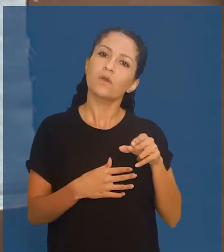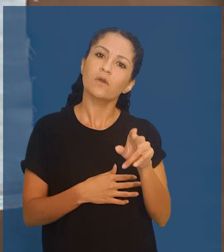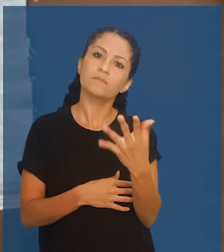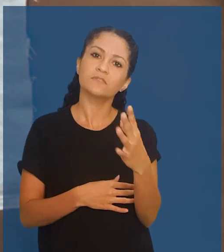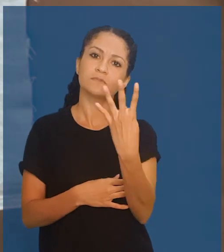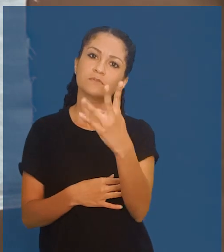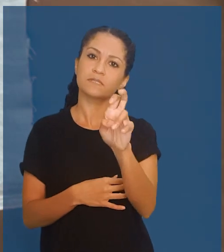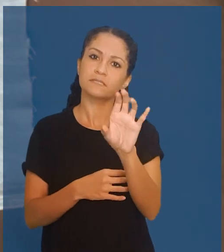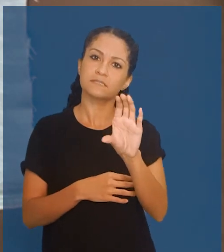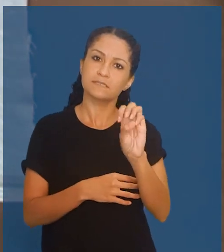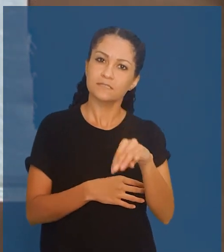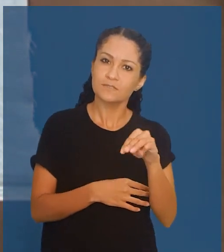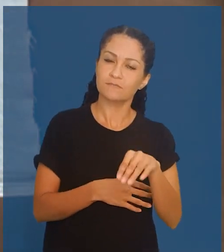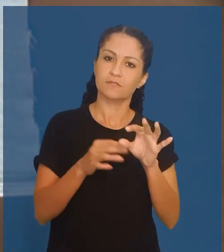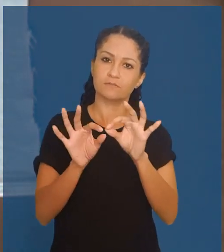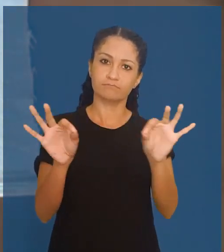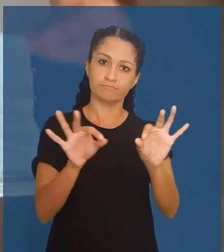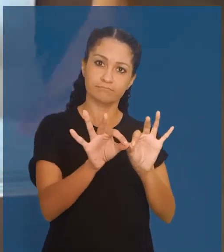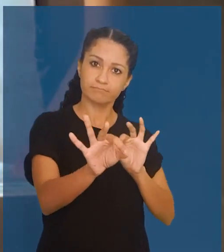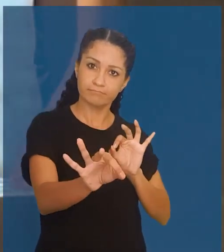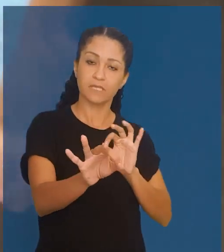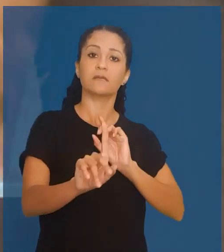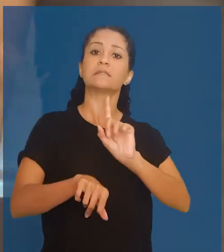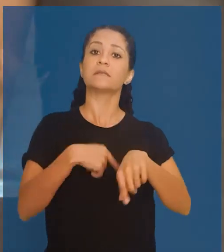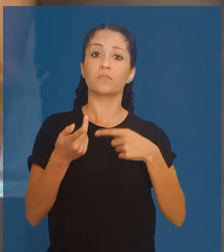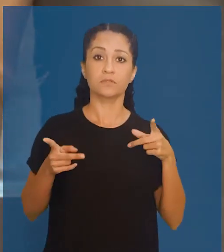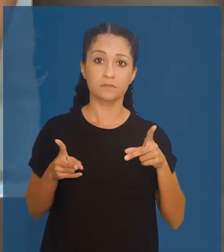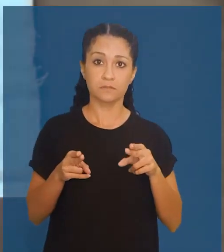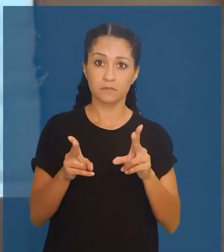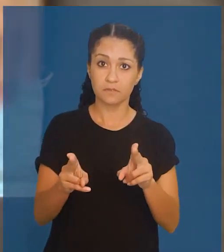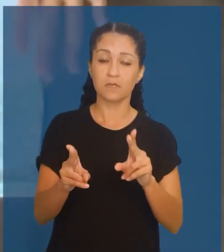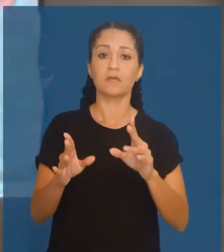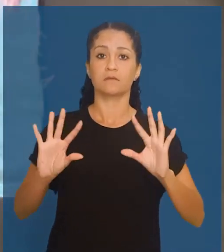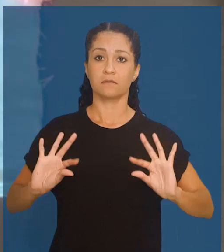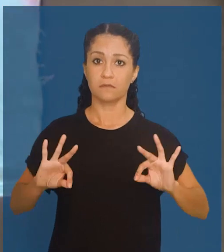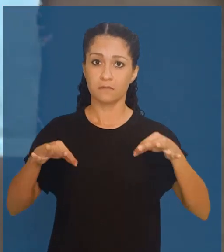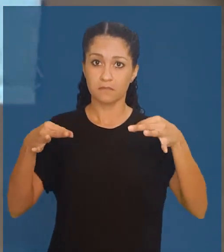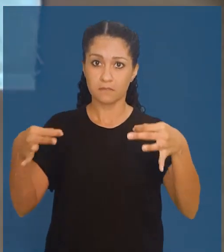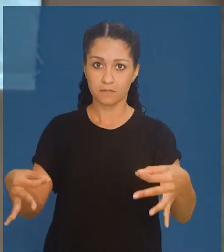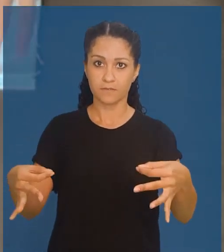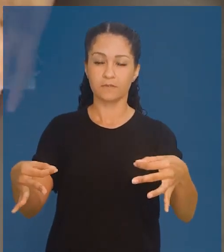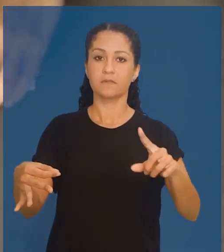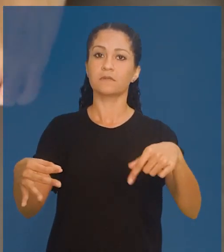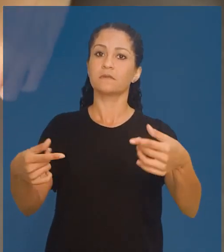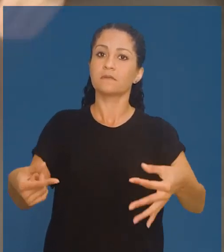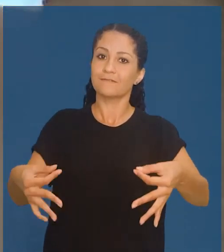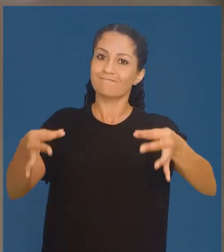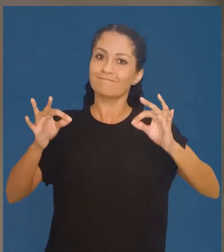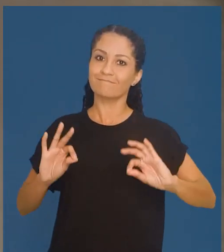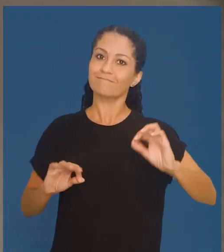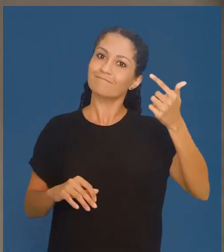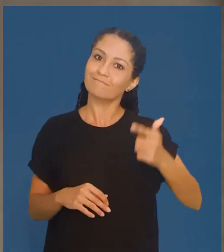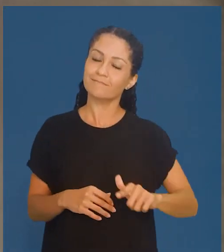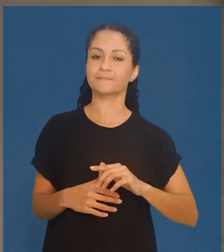45 centímetros por 45 centímetros. Depois que a gente cortou o tecido, a gente vai dobrar ele no meio e vai